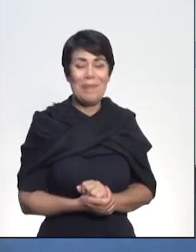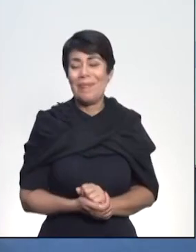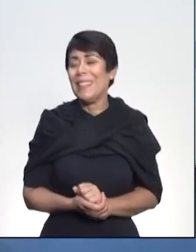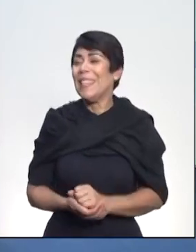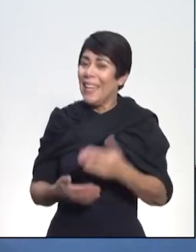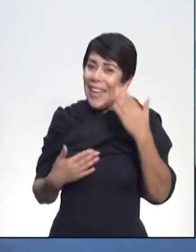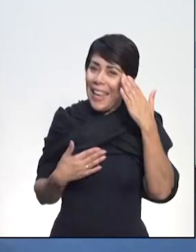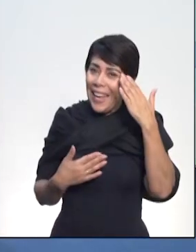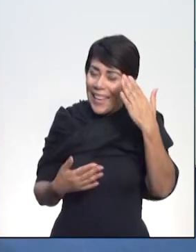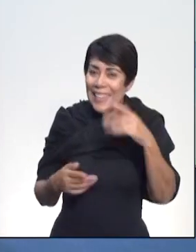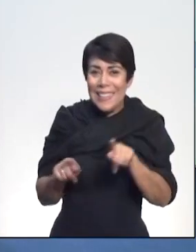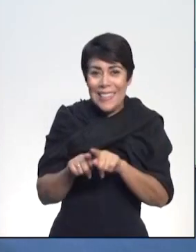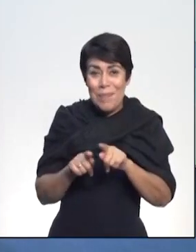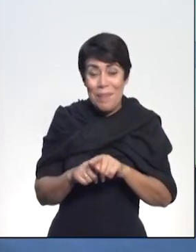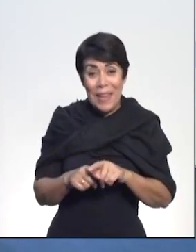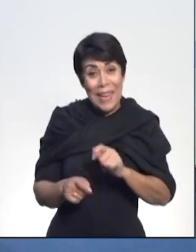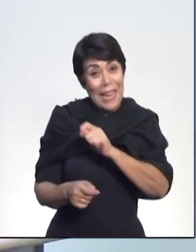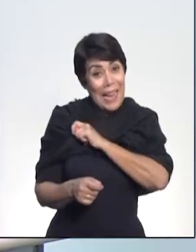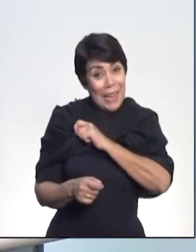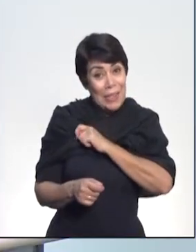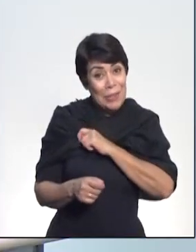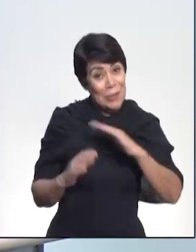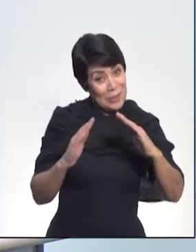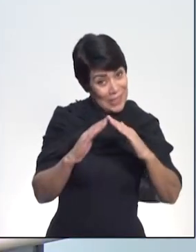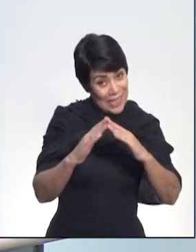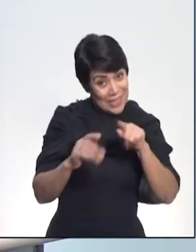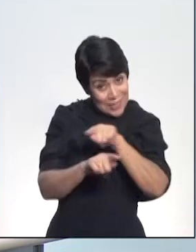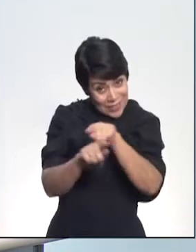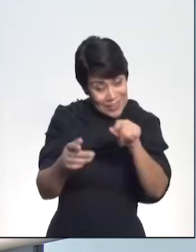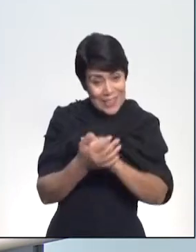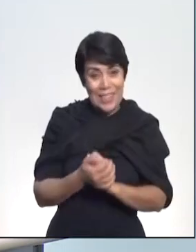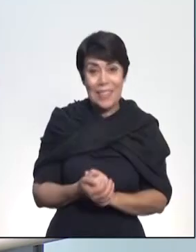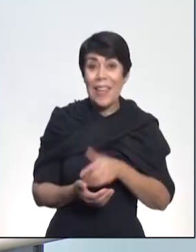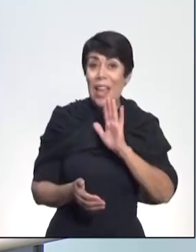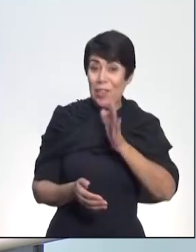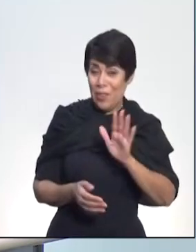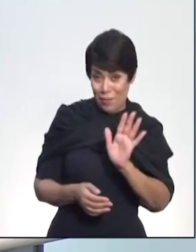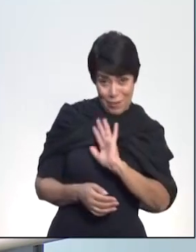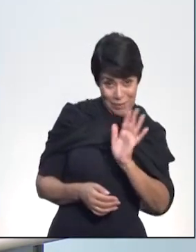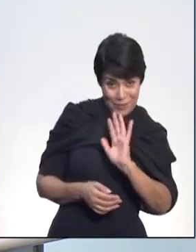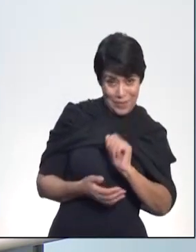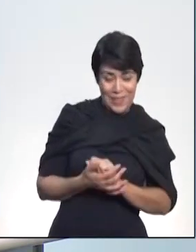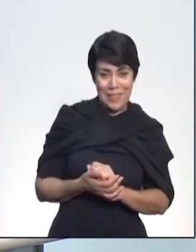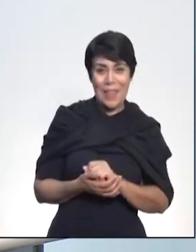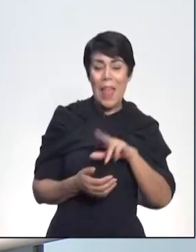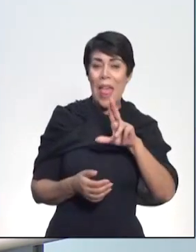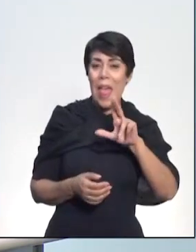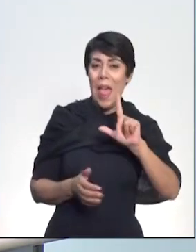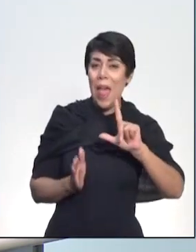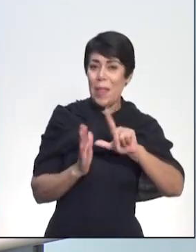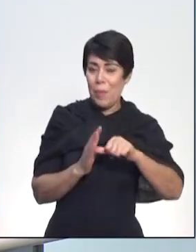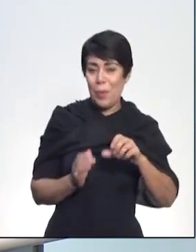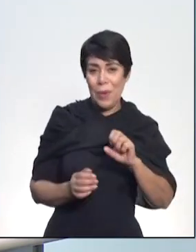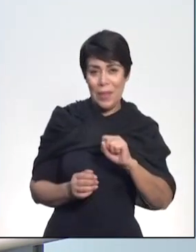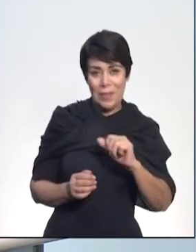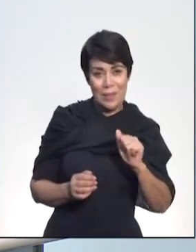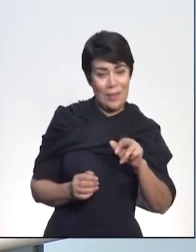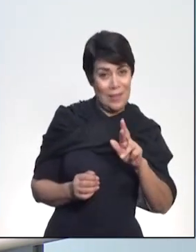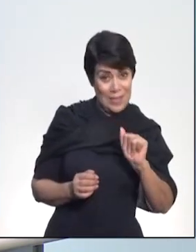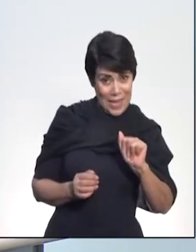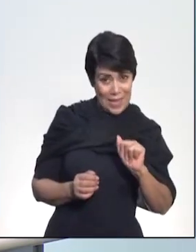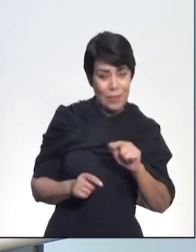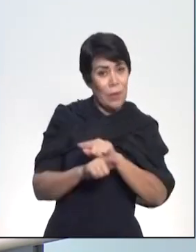Agradeço ao aluno que está em casa. Eu já vou me despedindo, depois eu vou passar para a Sara. E